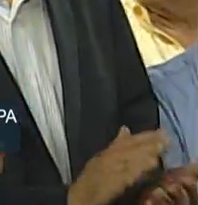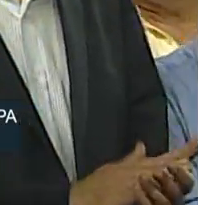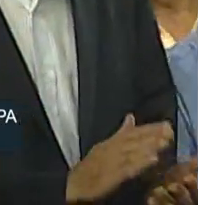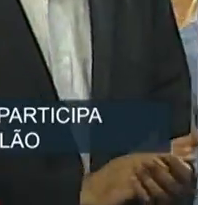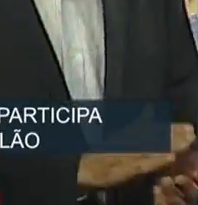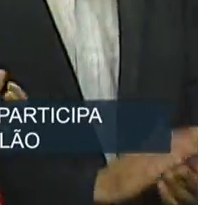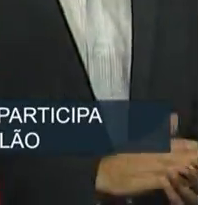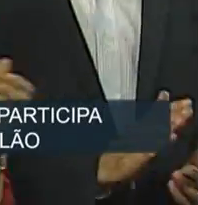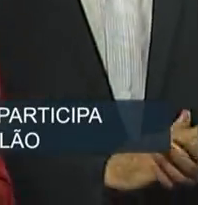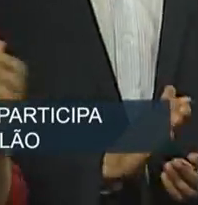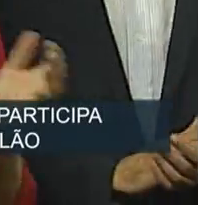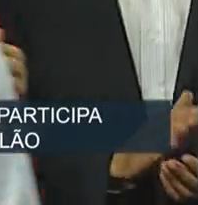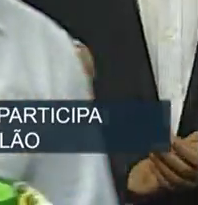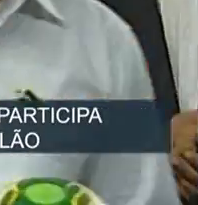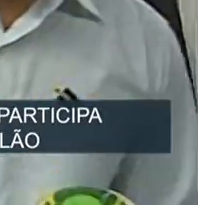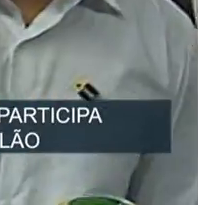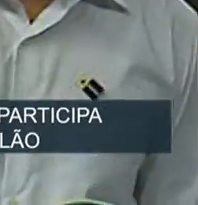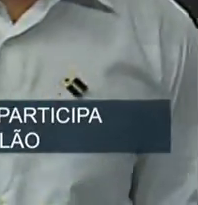É Rússio.